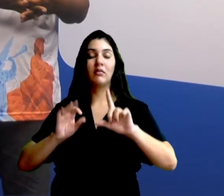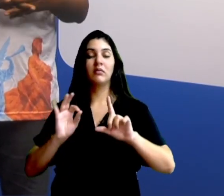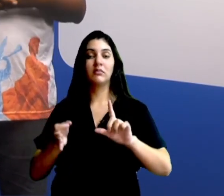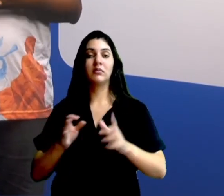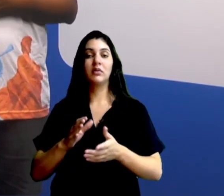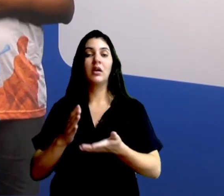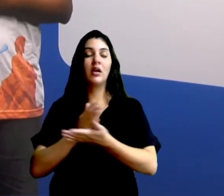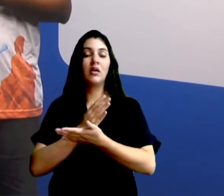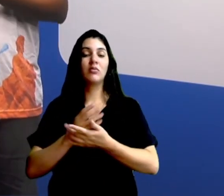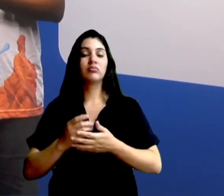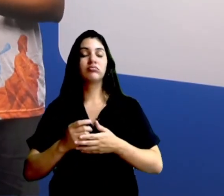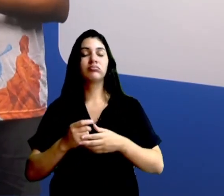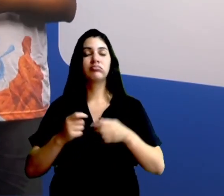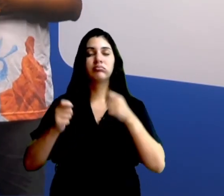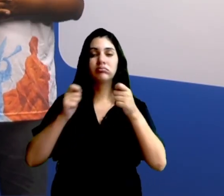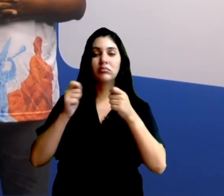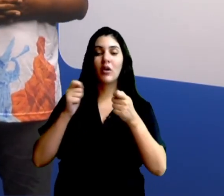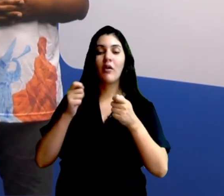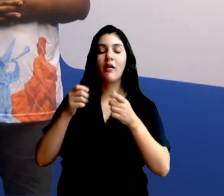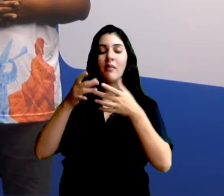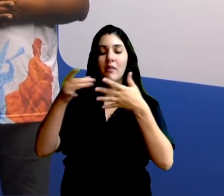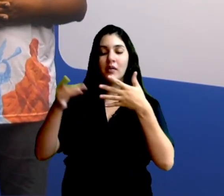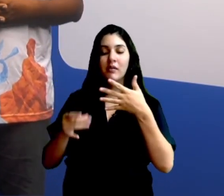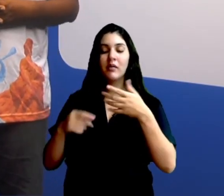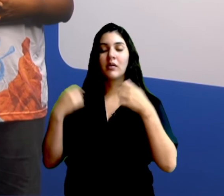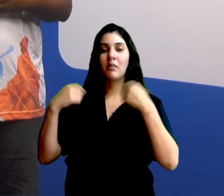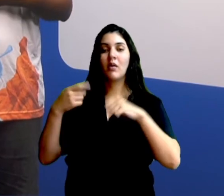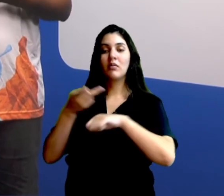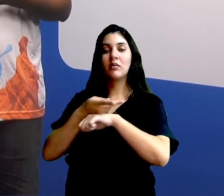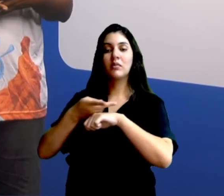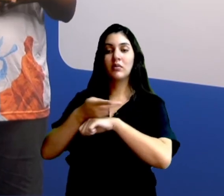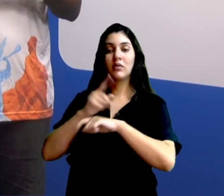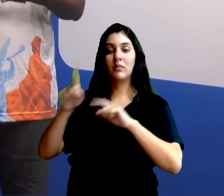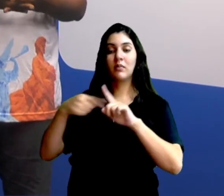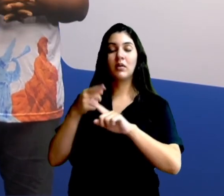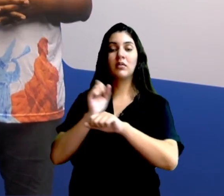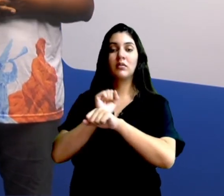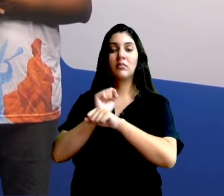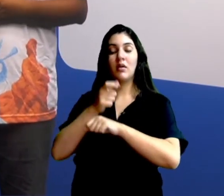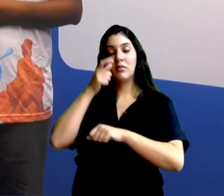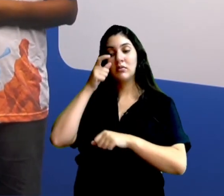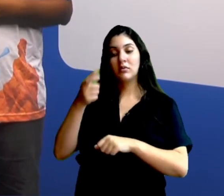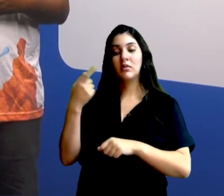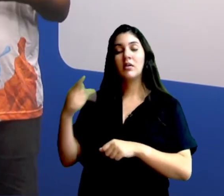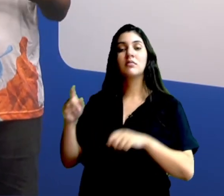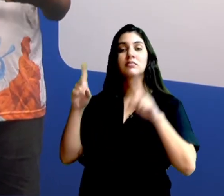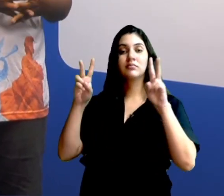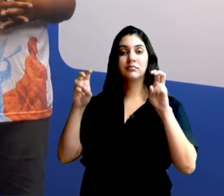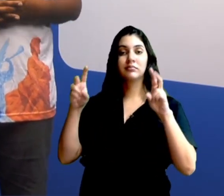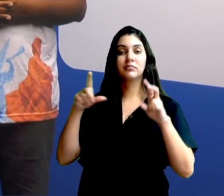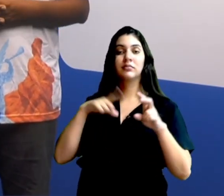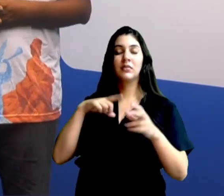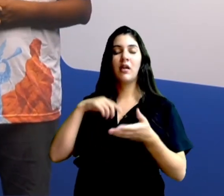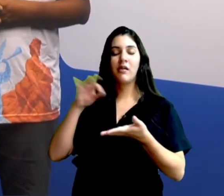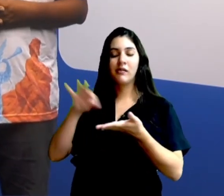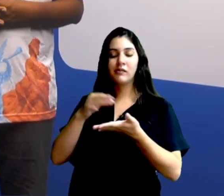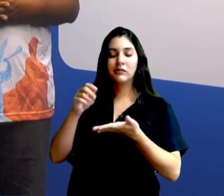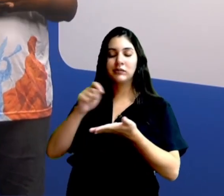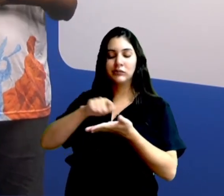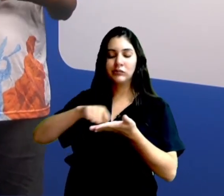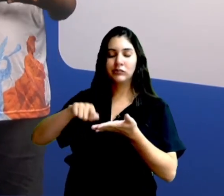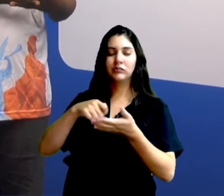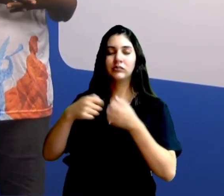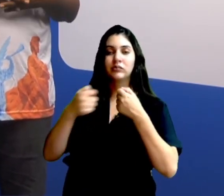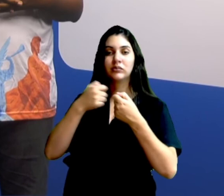vezes algum programa específico, né? Alguma coisa que você possa procurar, mas eu espero que você se interesse por esse tema. Tem documentários